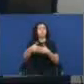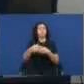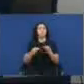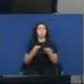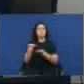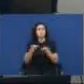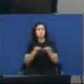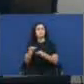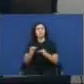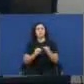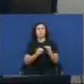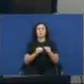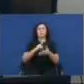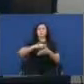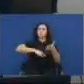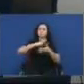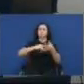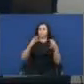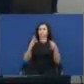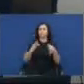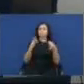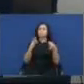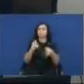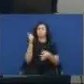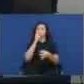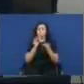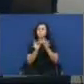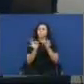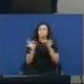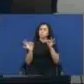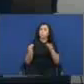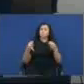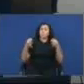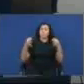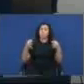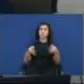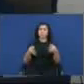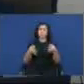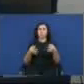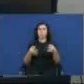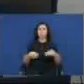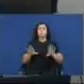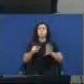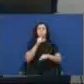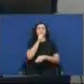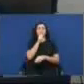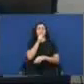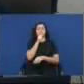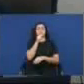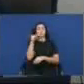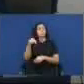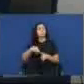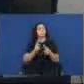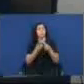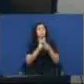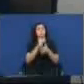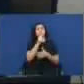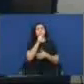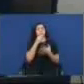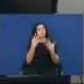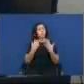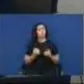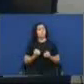esse conserto, essa retificação de metragem que acontece lá, mas ainda não veio para essa casa.